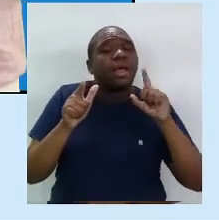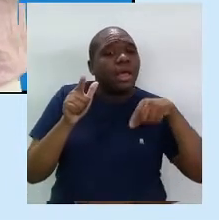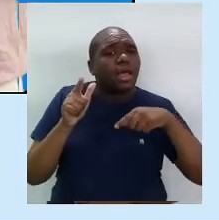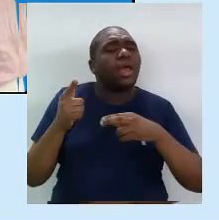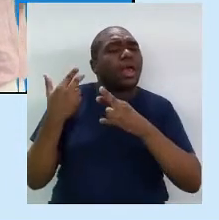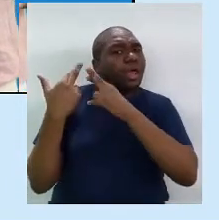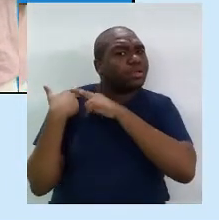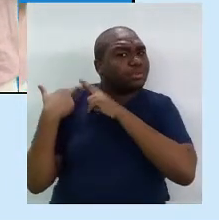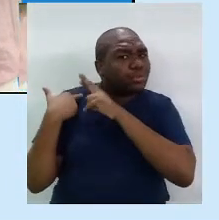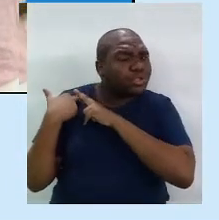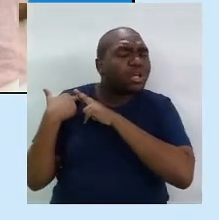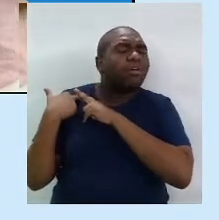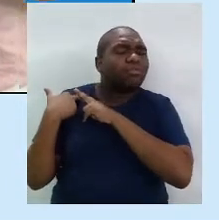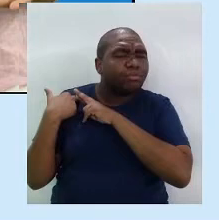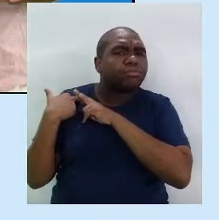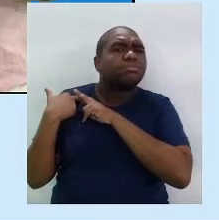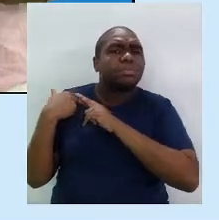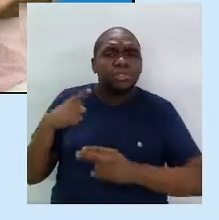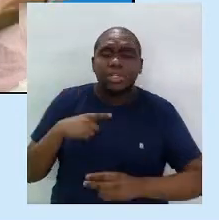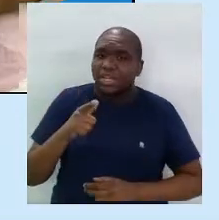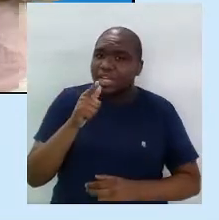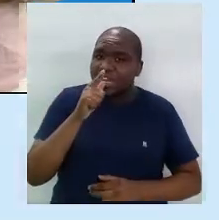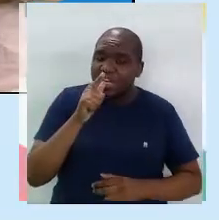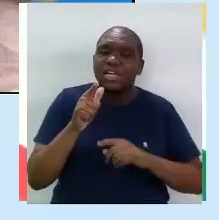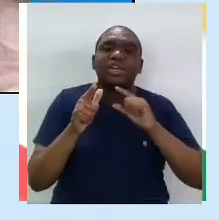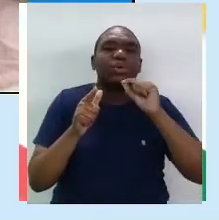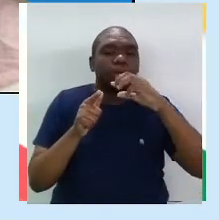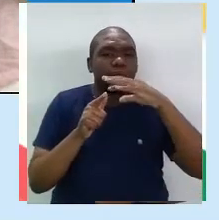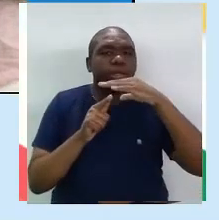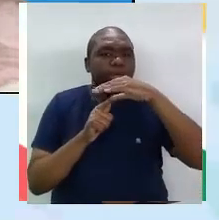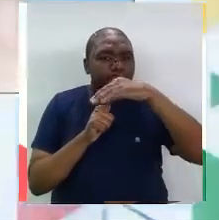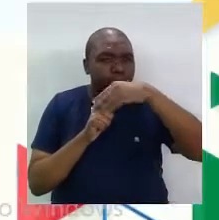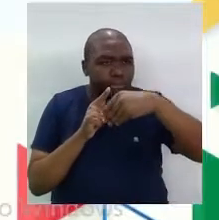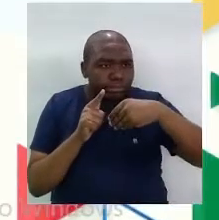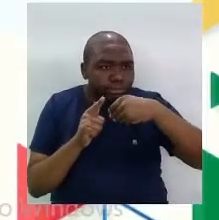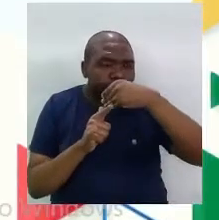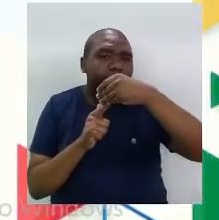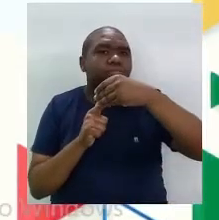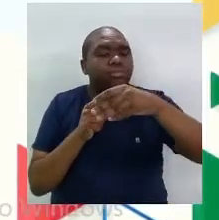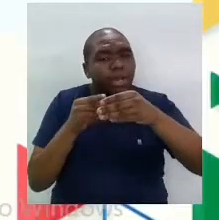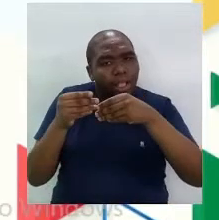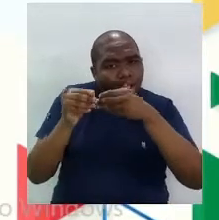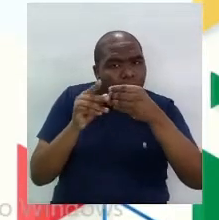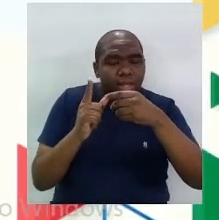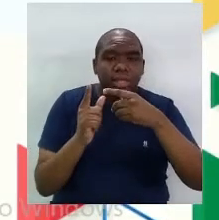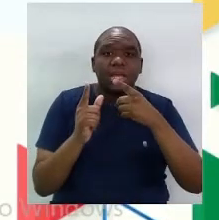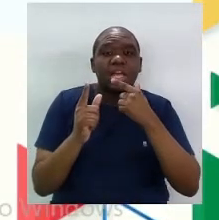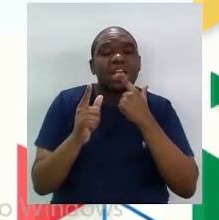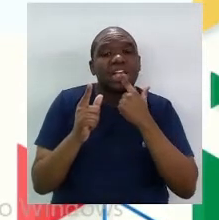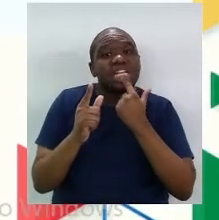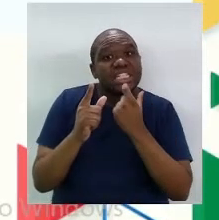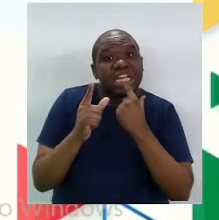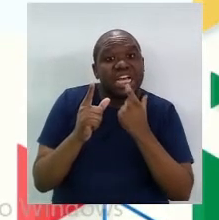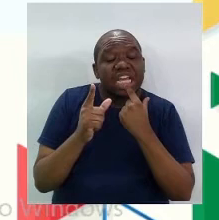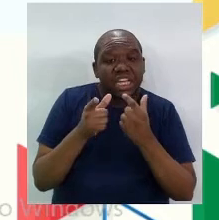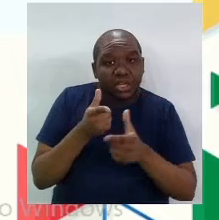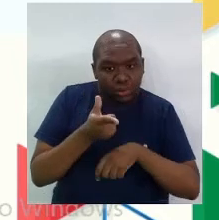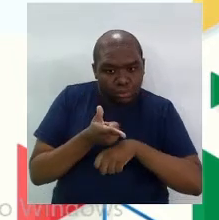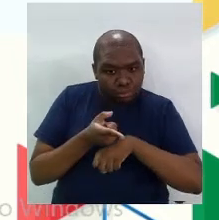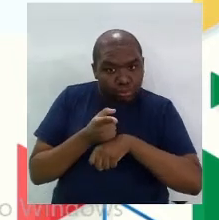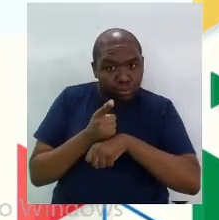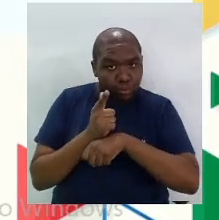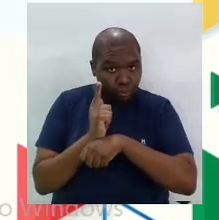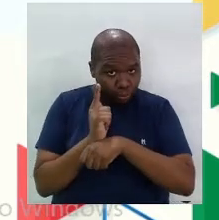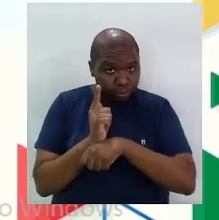que é responsável pela cópula. Ele é formado por um tecido erétil que se enche de sangue no